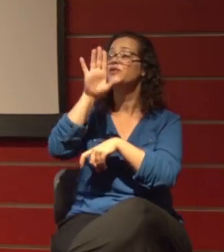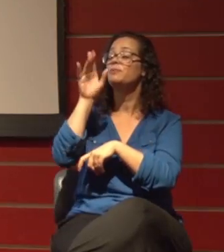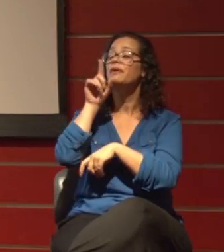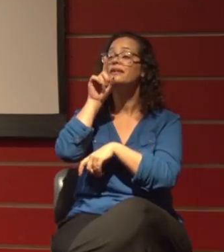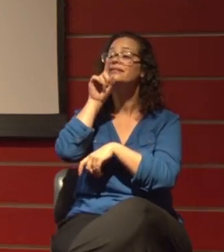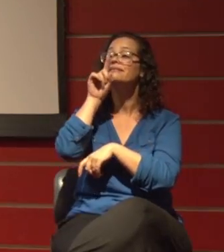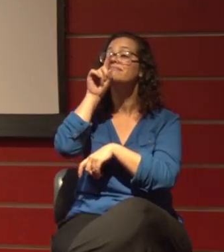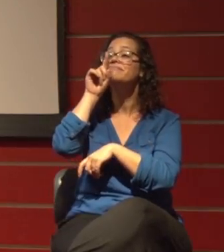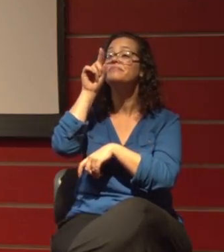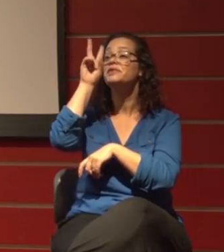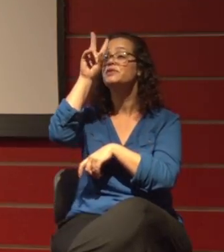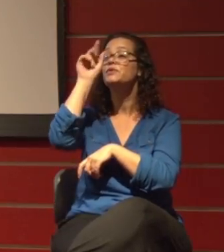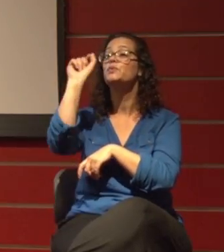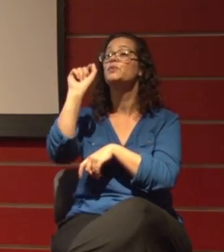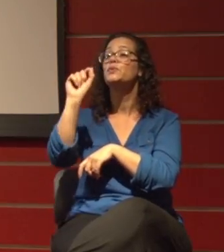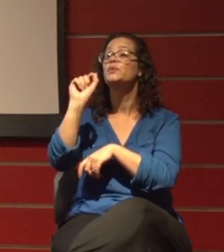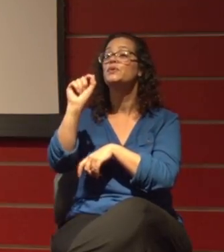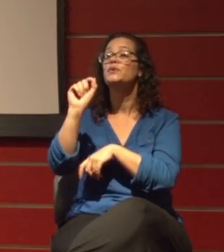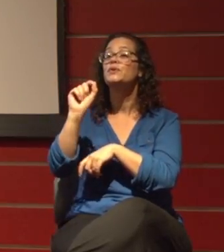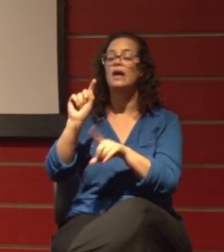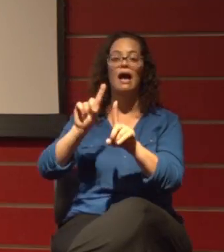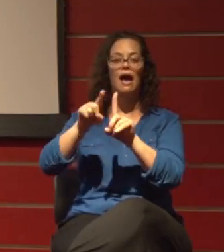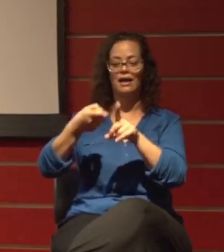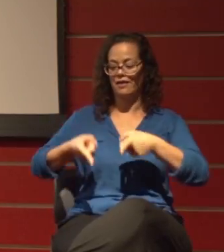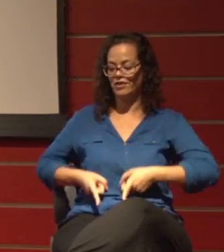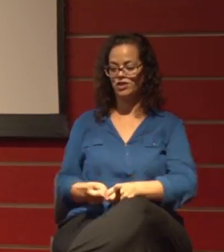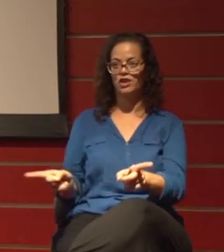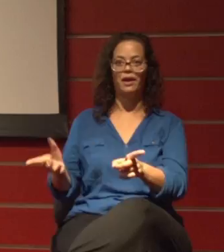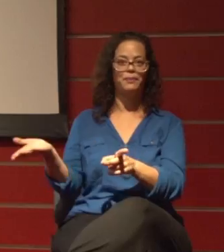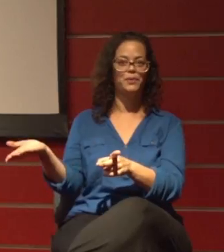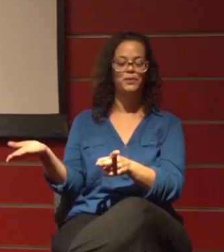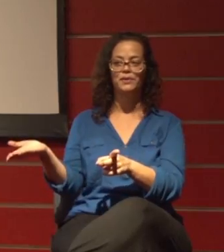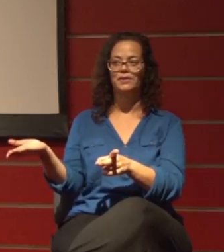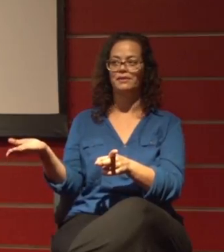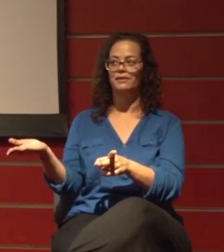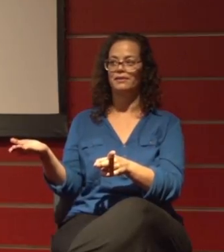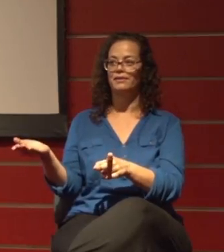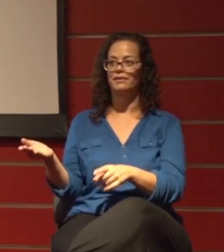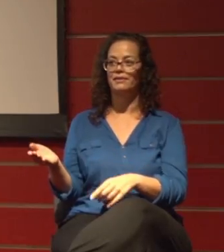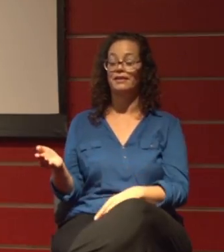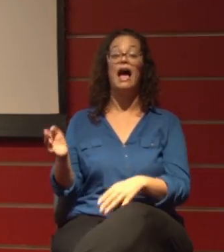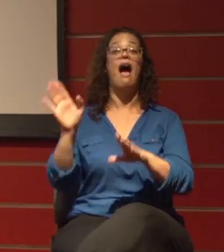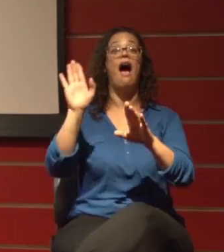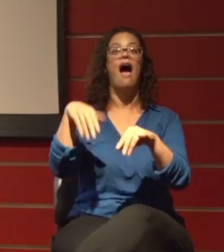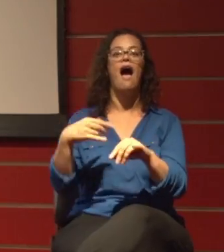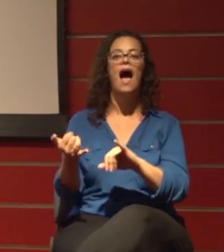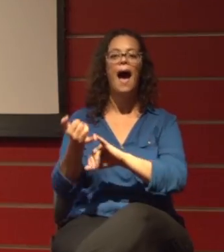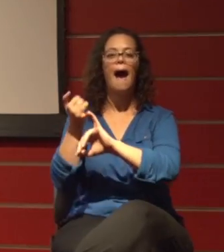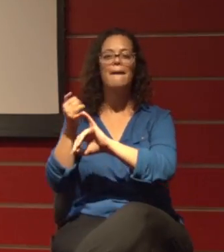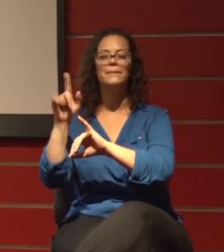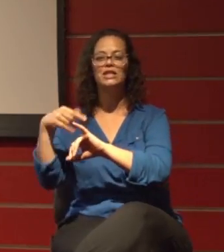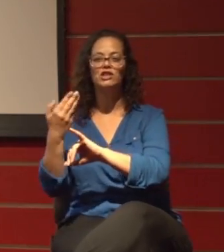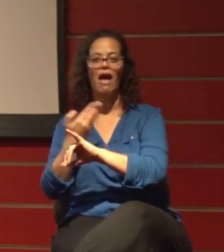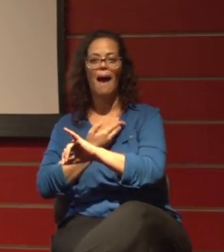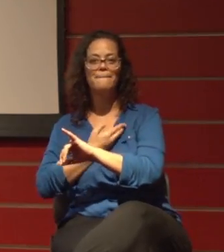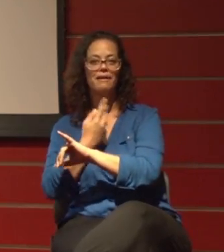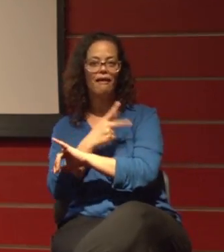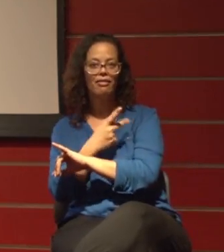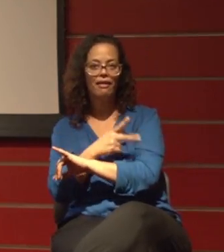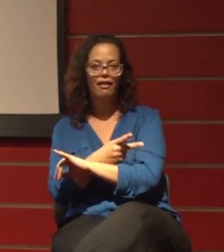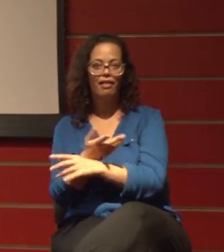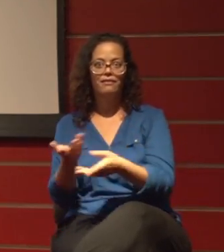aí são G são gêmeos e a a ela não sabia que a amante